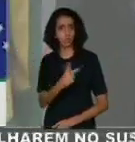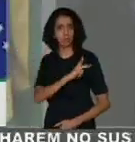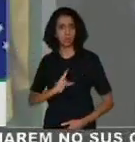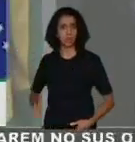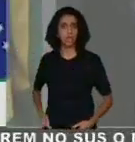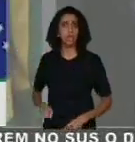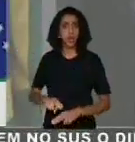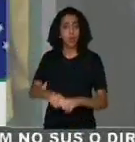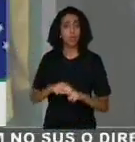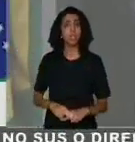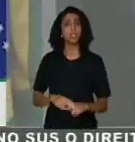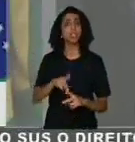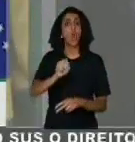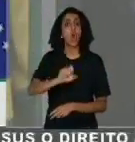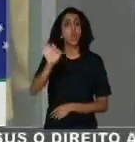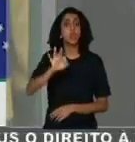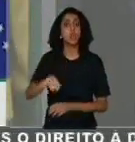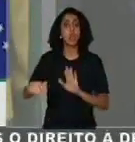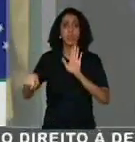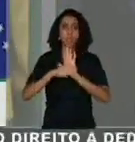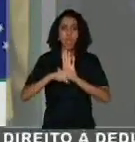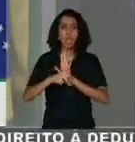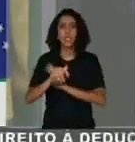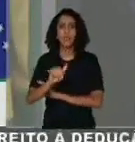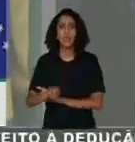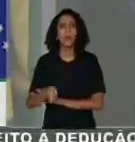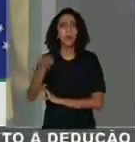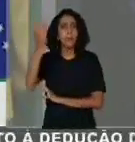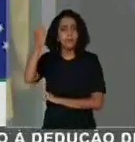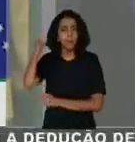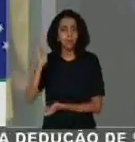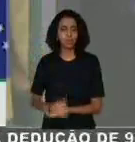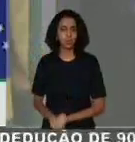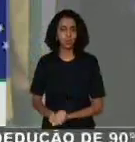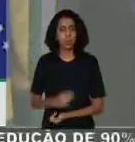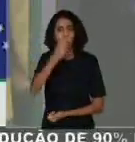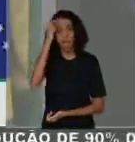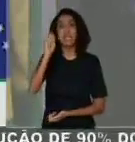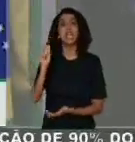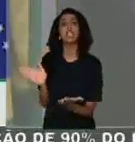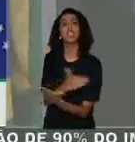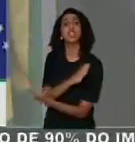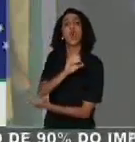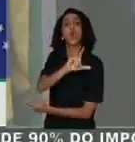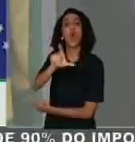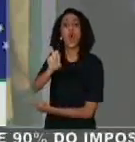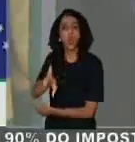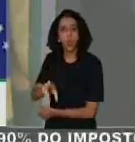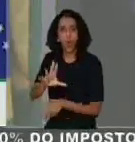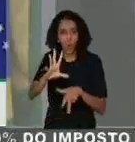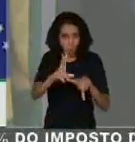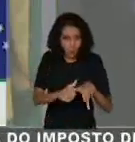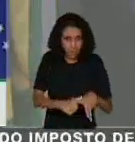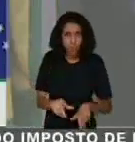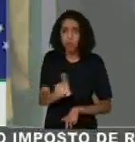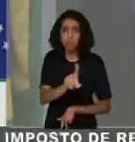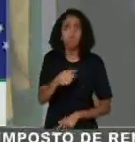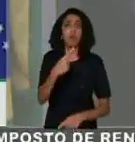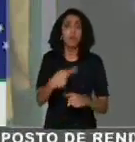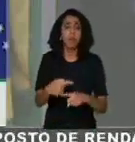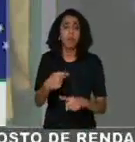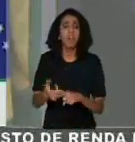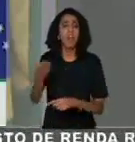de 8,5% negativo do PIB. Quem derrubou o Collor não foi a corrupção, foi a